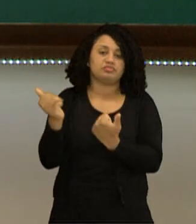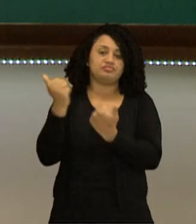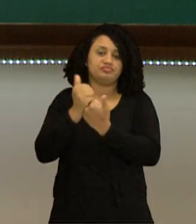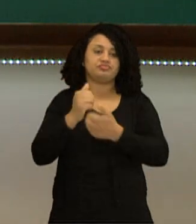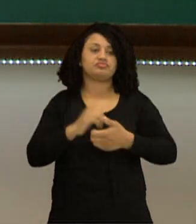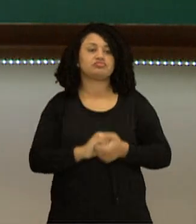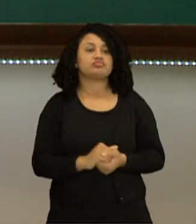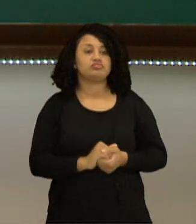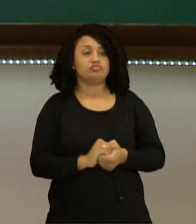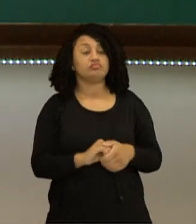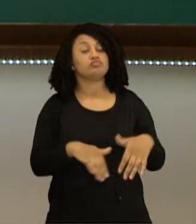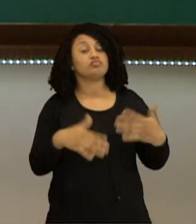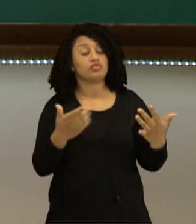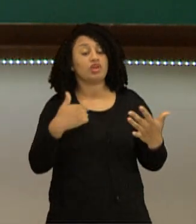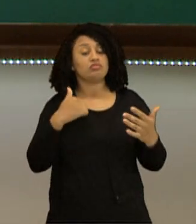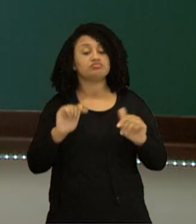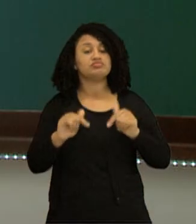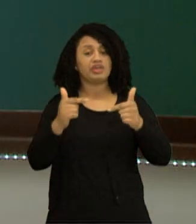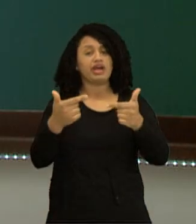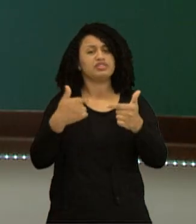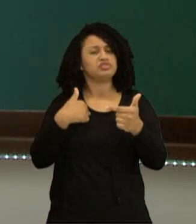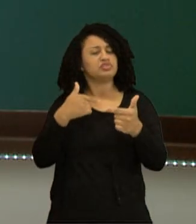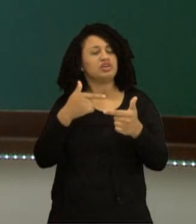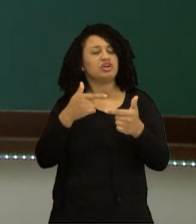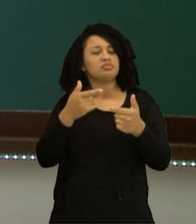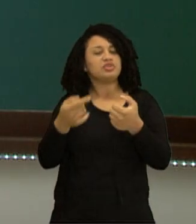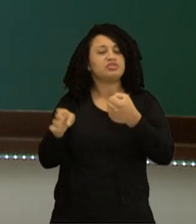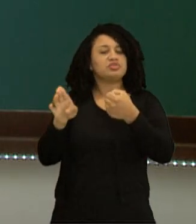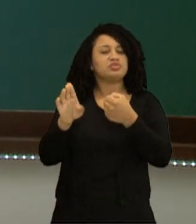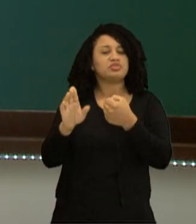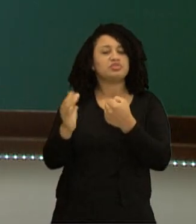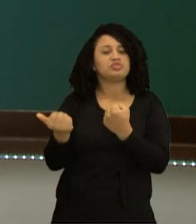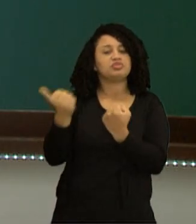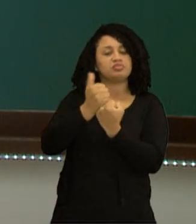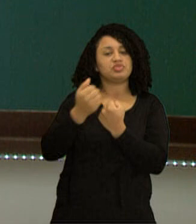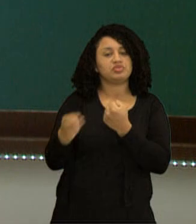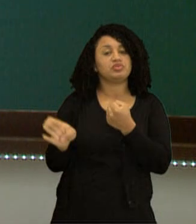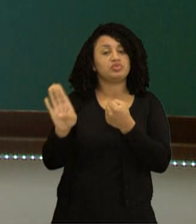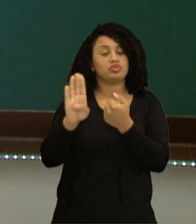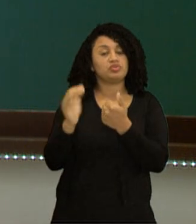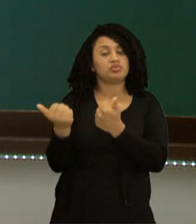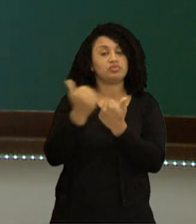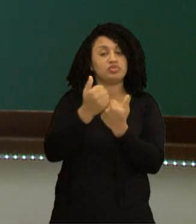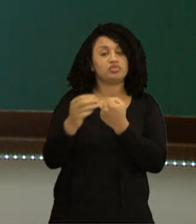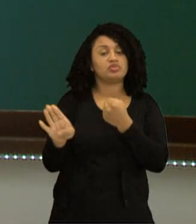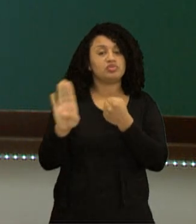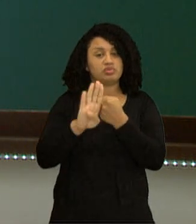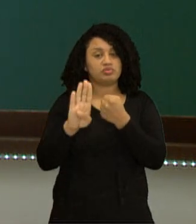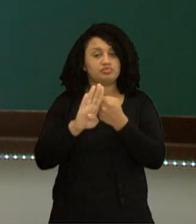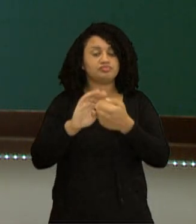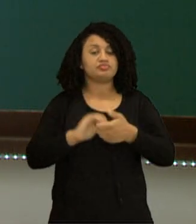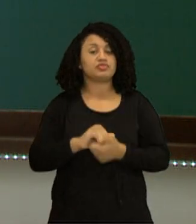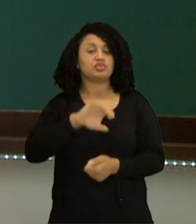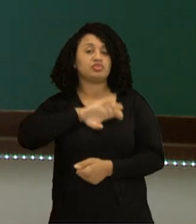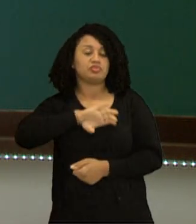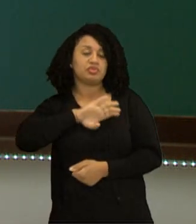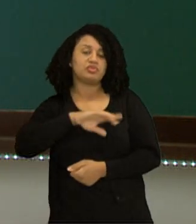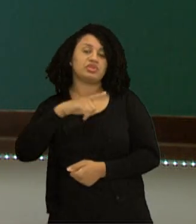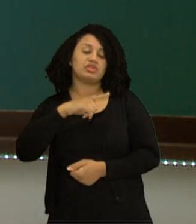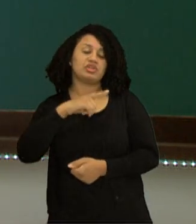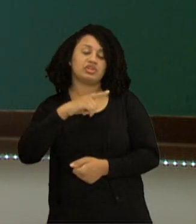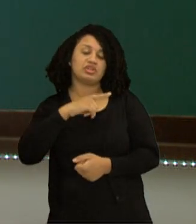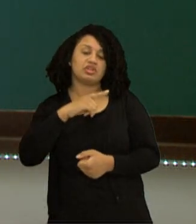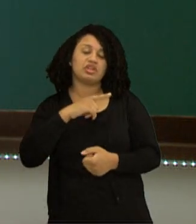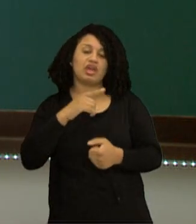pronome pessoal, ele então vai atuar como sujeito. Em português, eu tenho os pronomes pessoais do caso reto. São